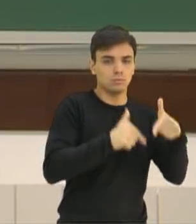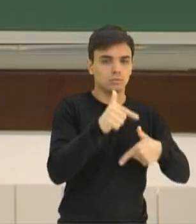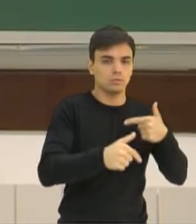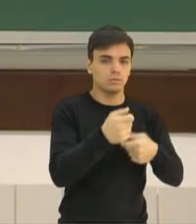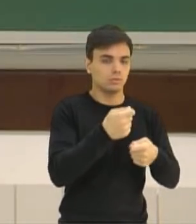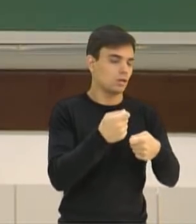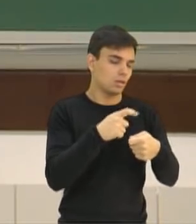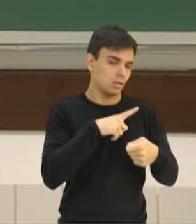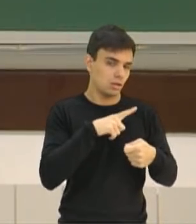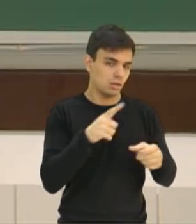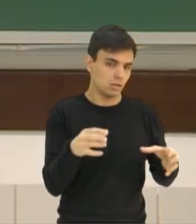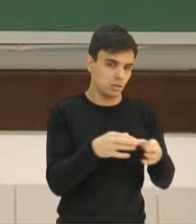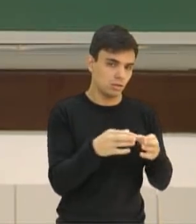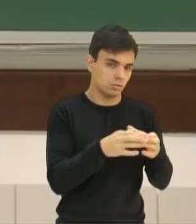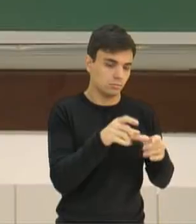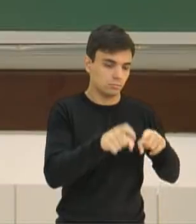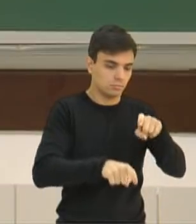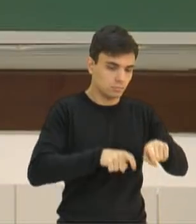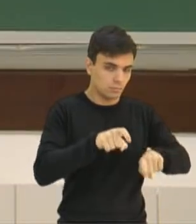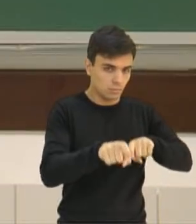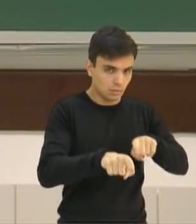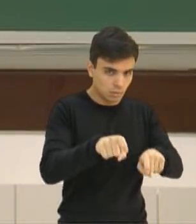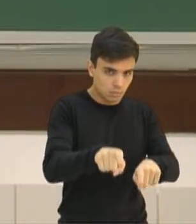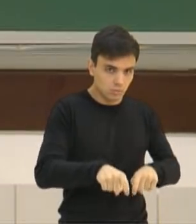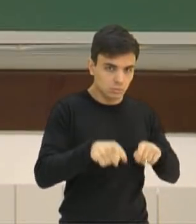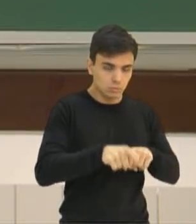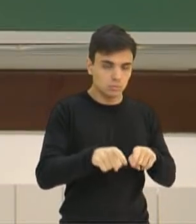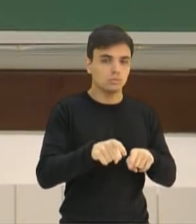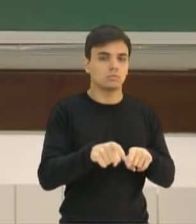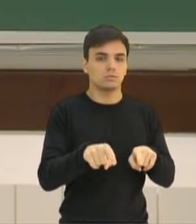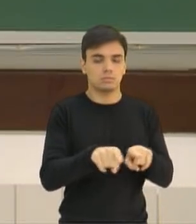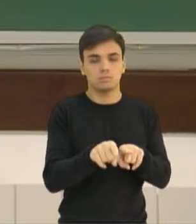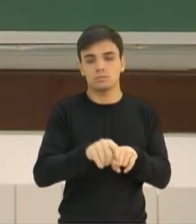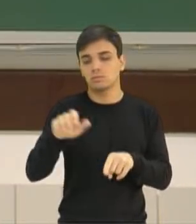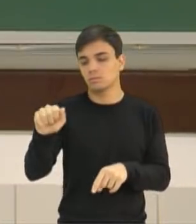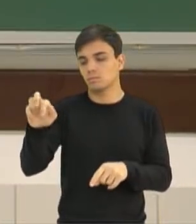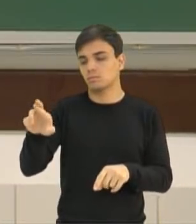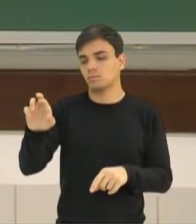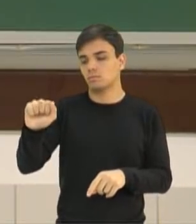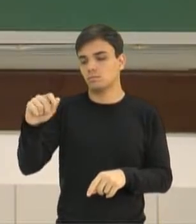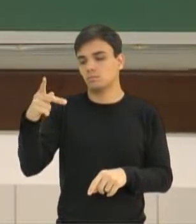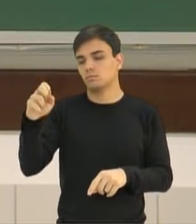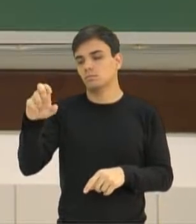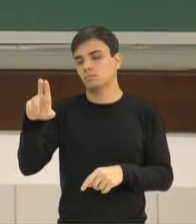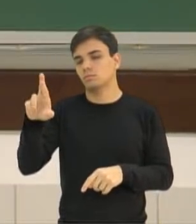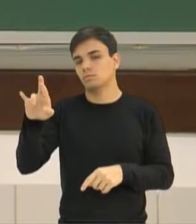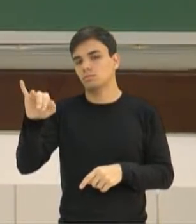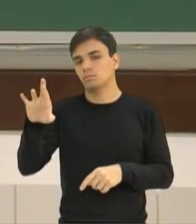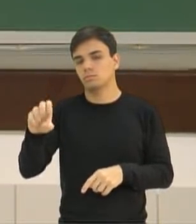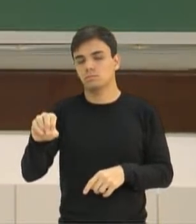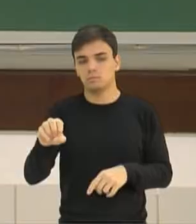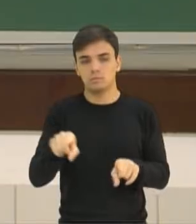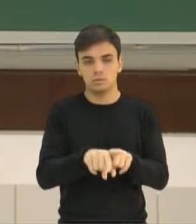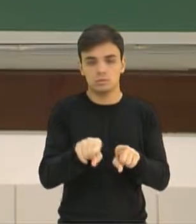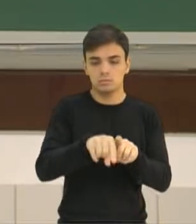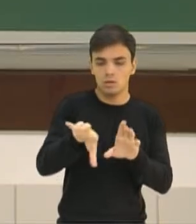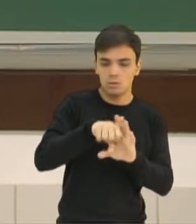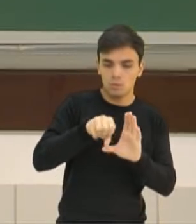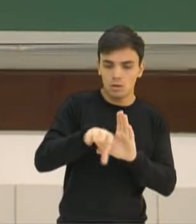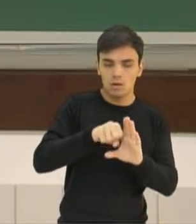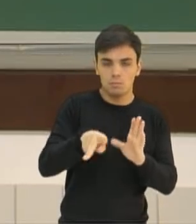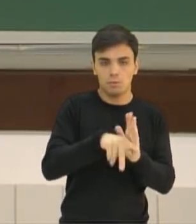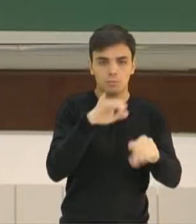fazem parte? Agricultura, pecuária, que a gente chama de agropecuária, o extrativismo, que envolve ali